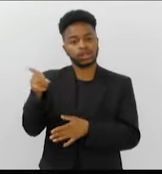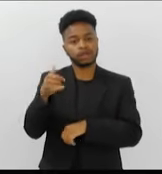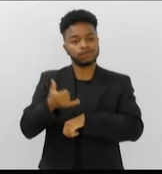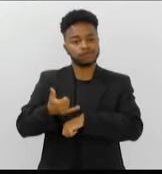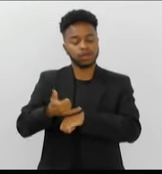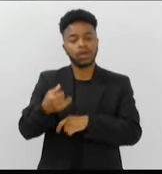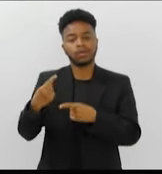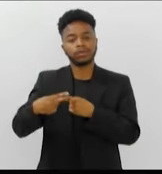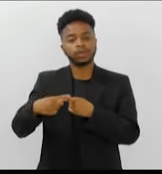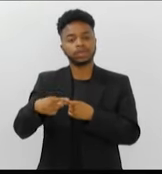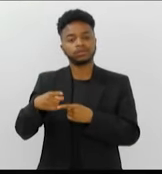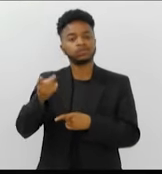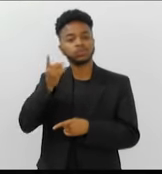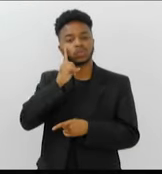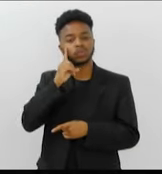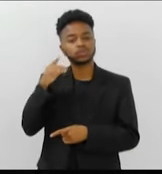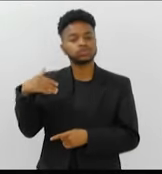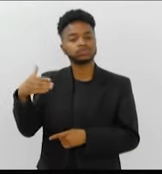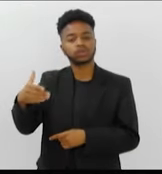cada dia